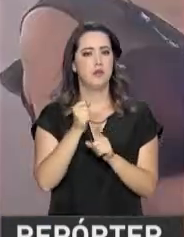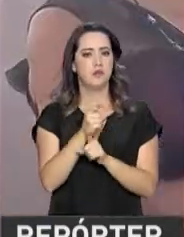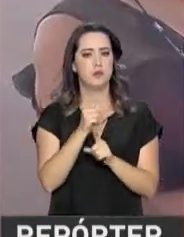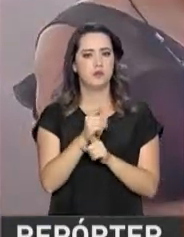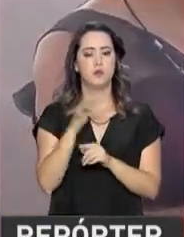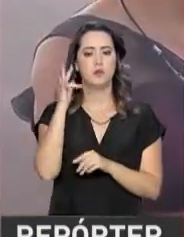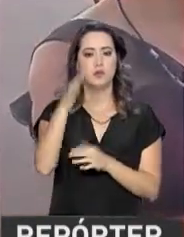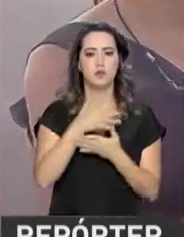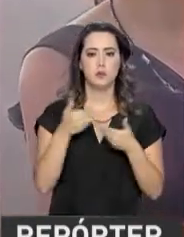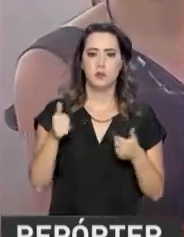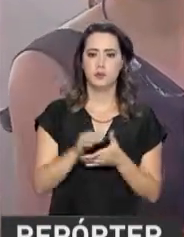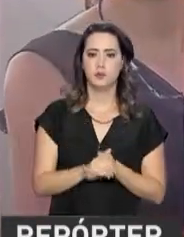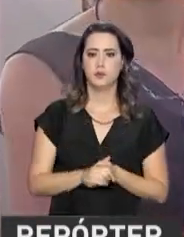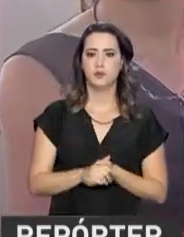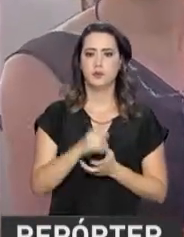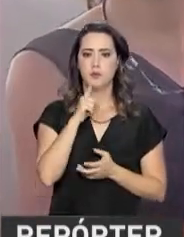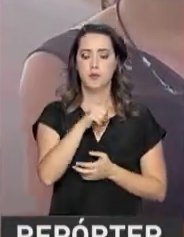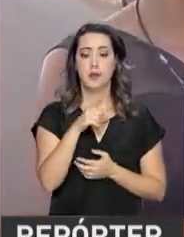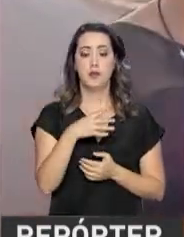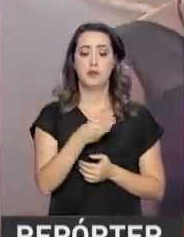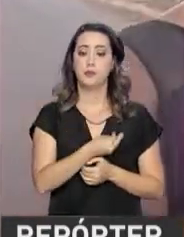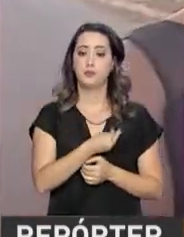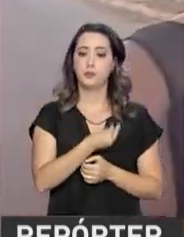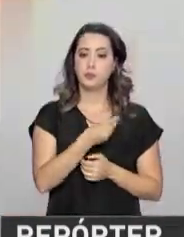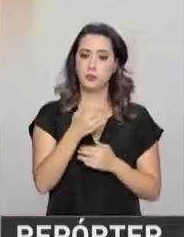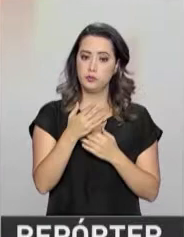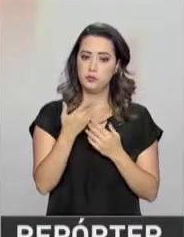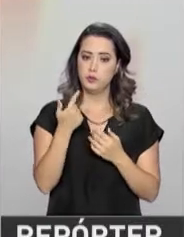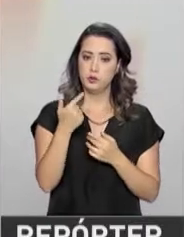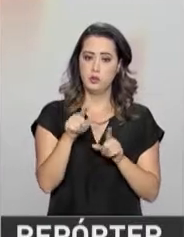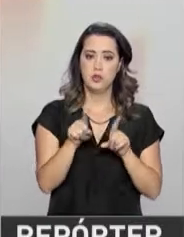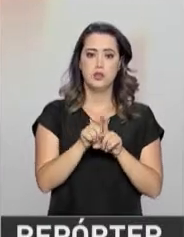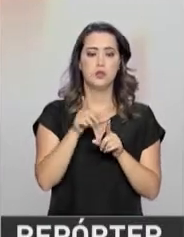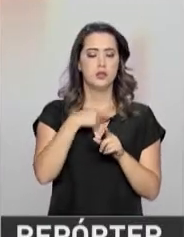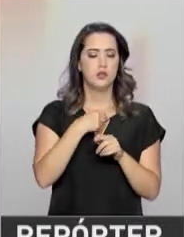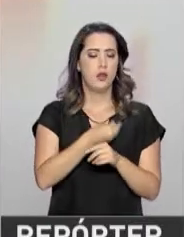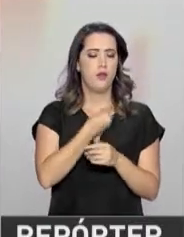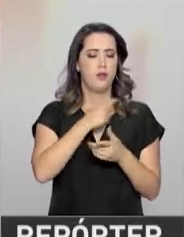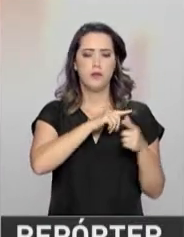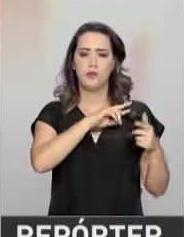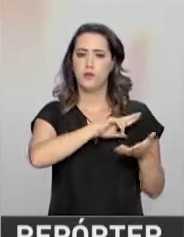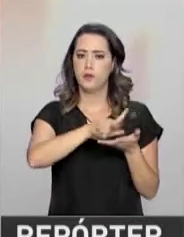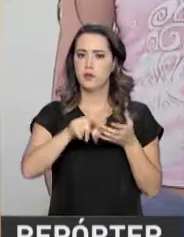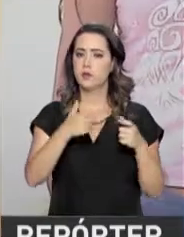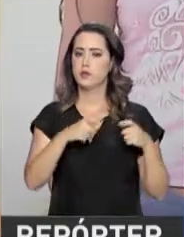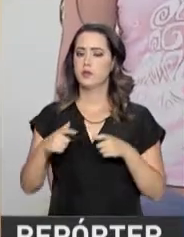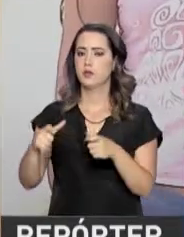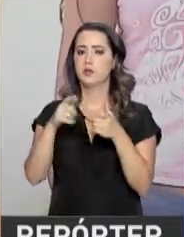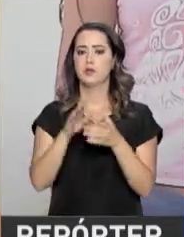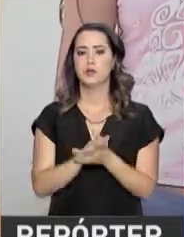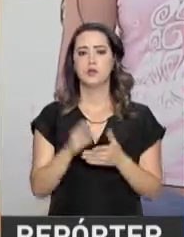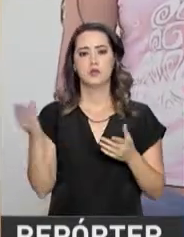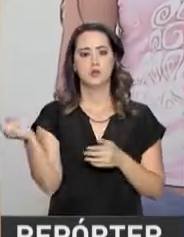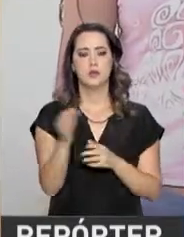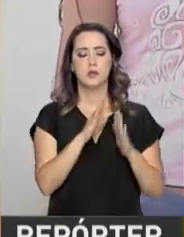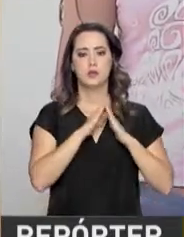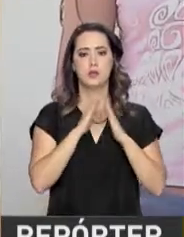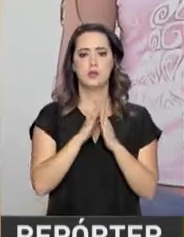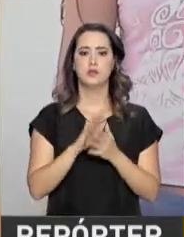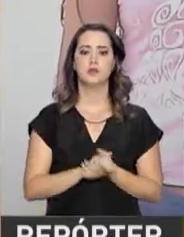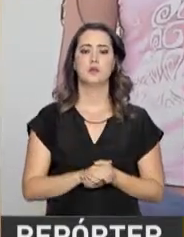melhor. Maria da Conceição, que vive de bicos e já morou até debaixo de lona, também ganhou um novo lar. Representa tudo.